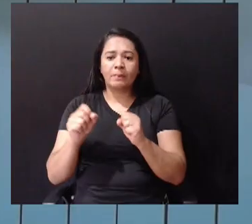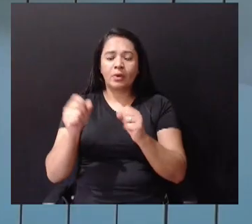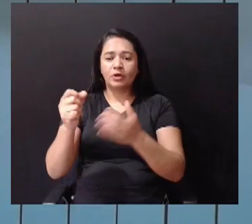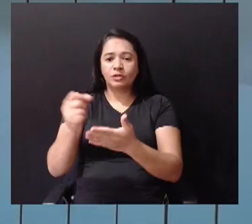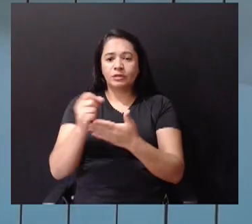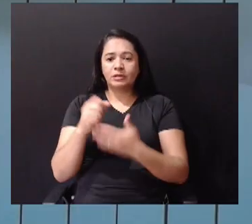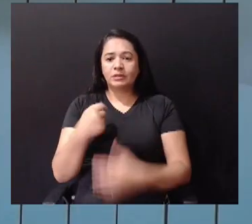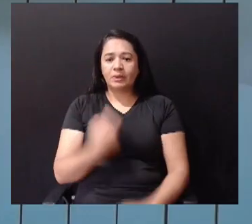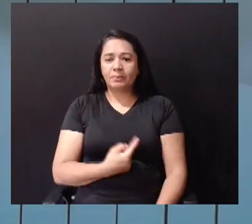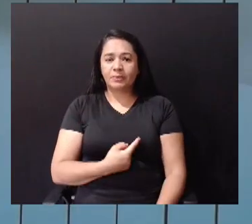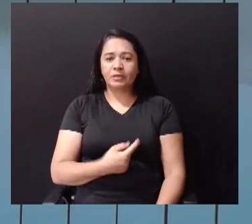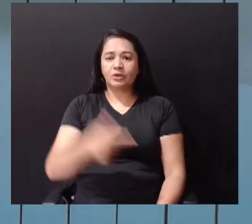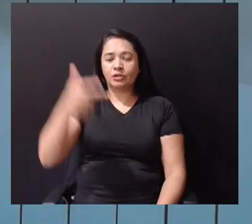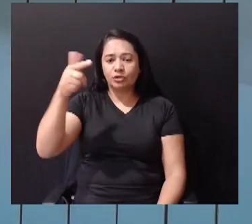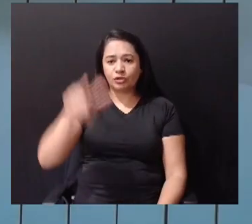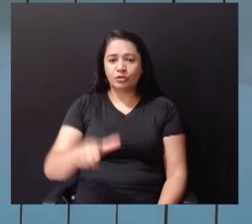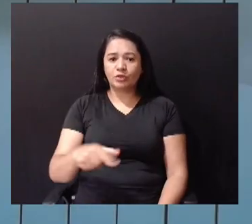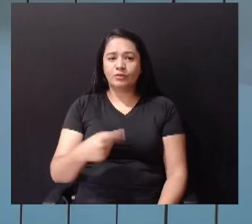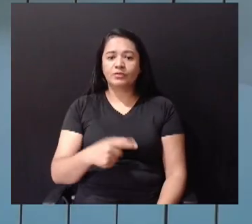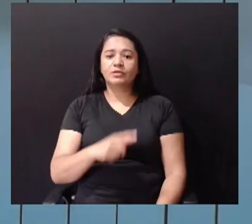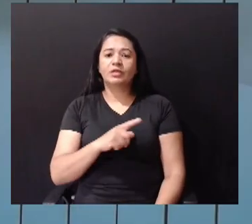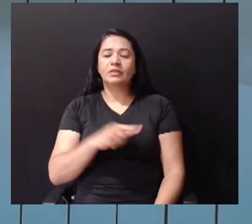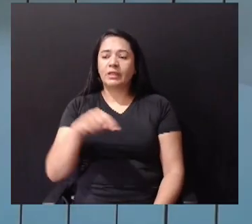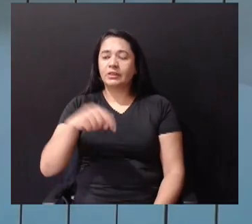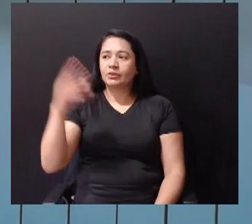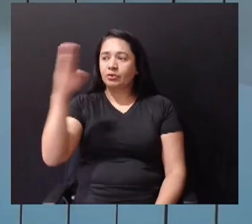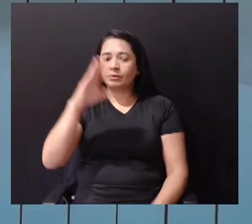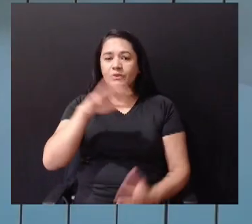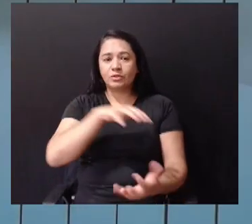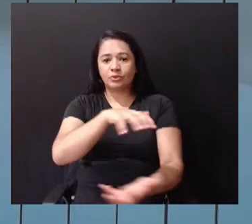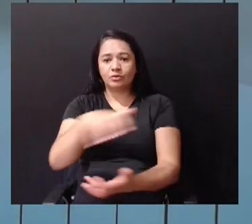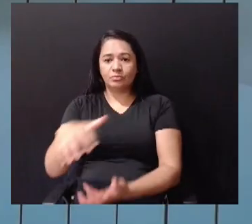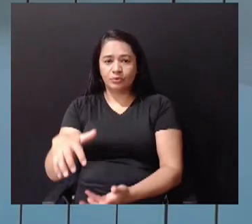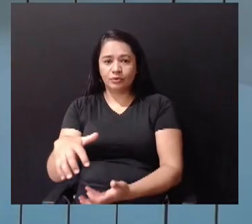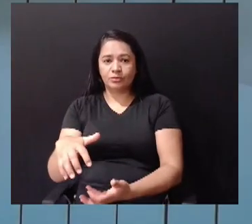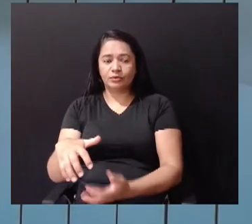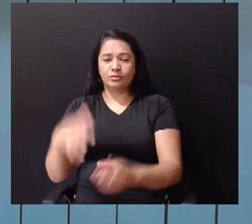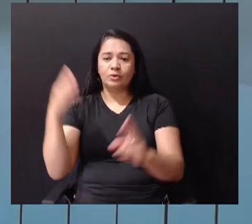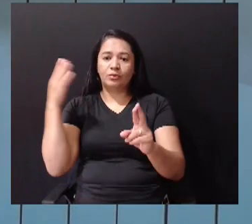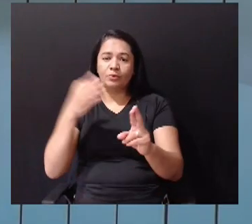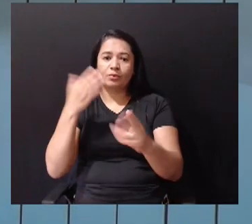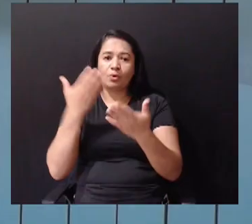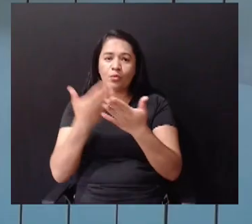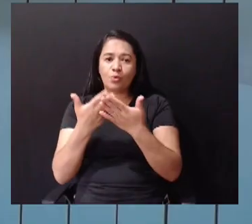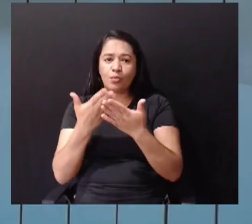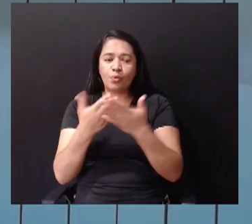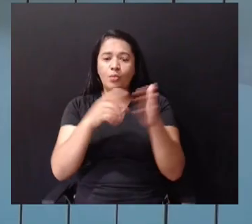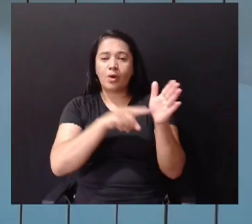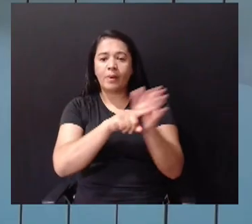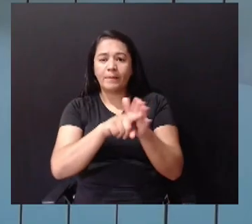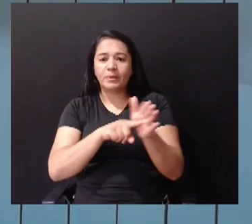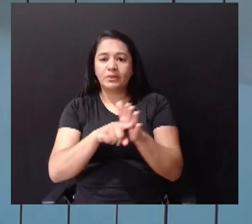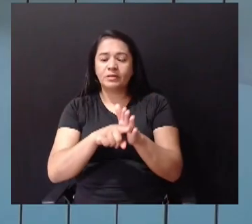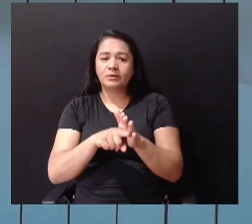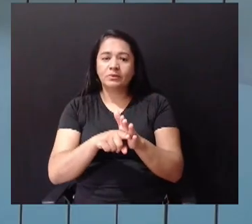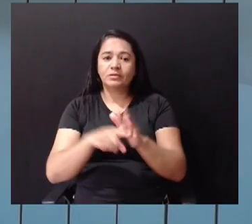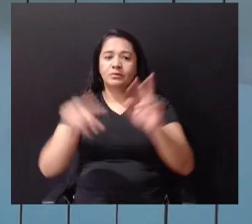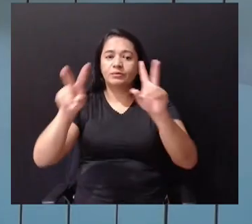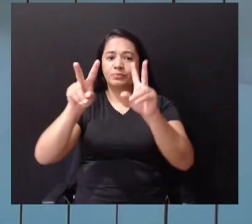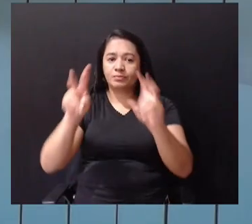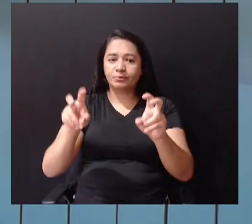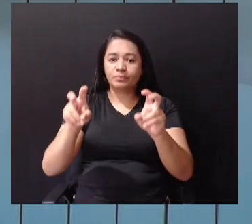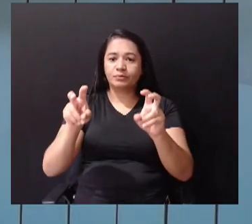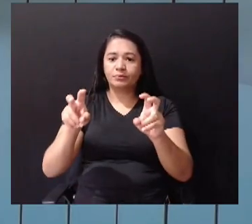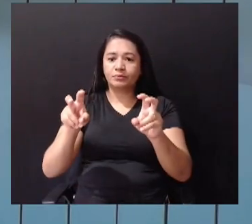que nós temos no Brasil e no mundo referente a estudos, a pesquisa sobre esse tumor que acomete